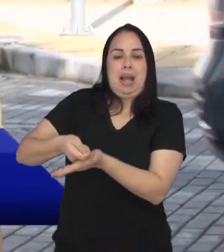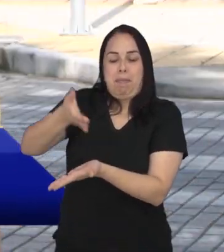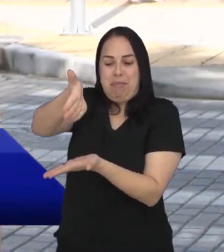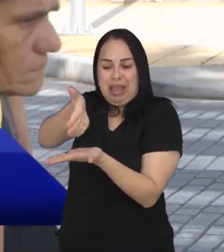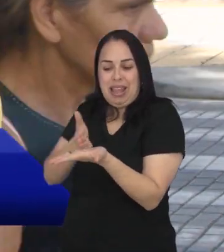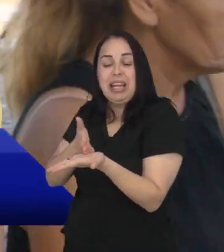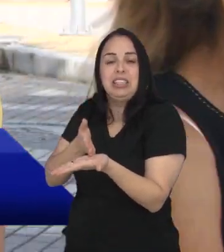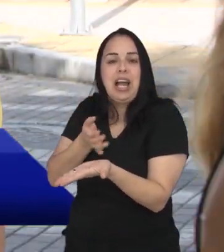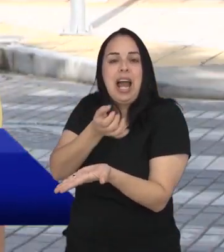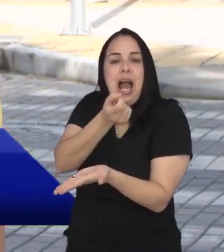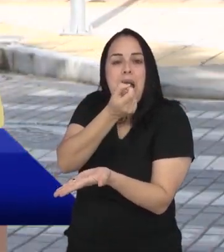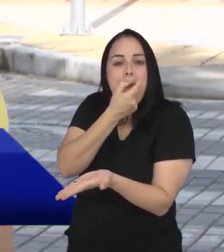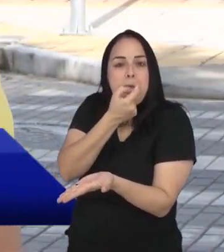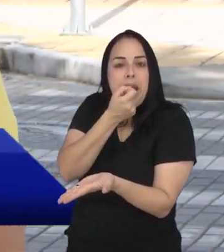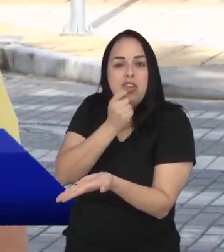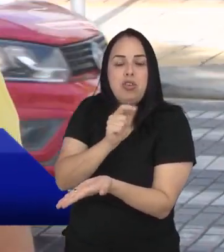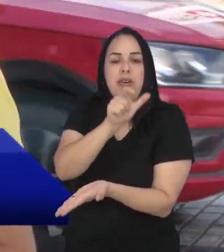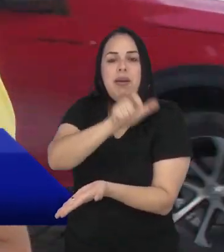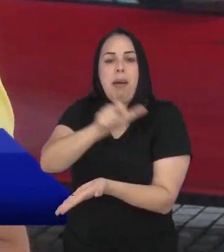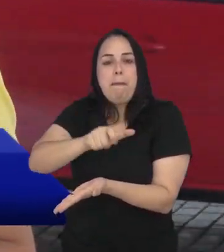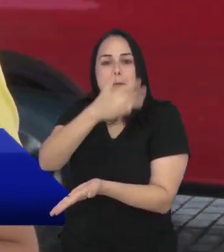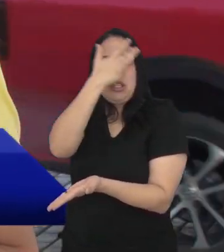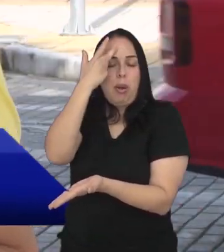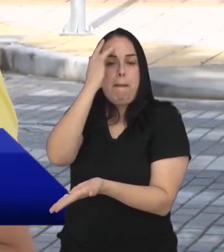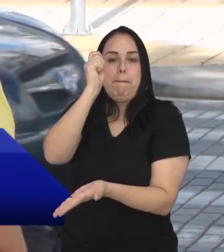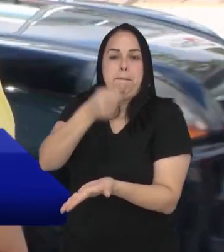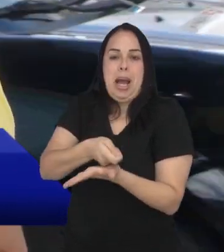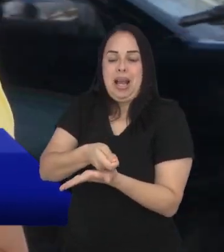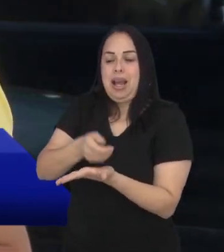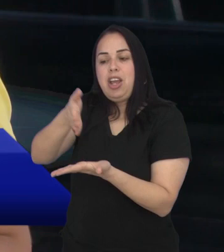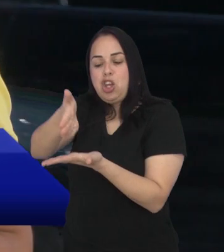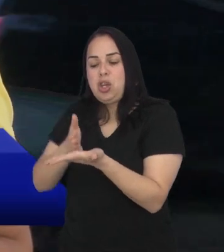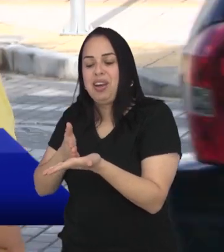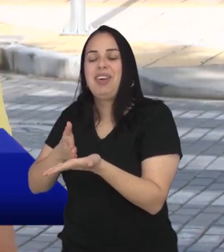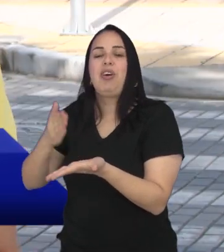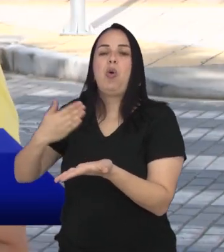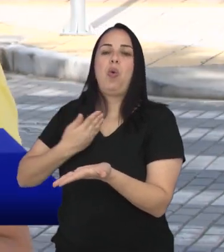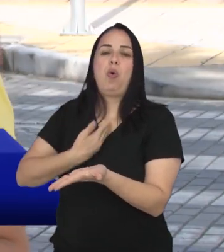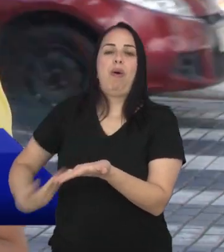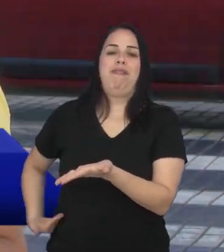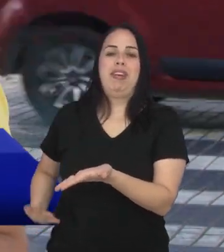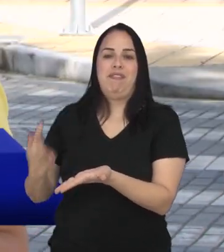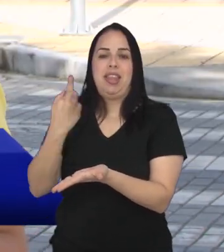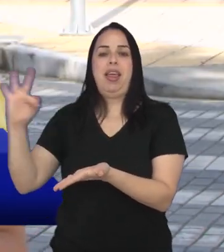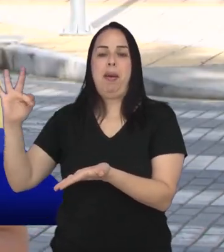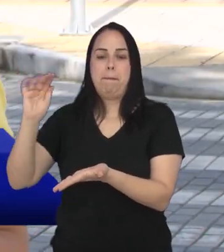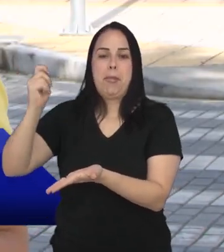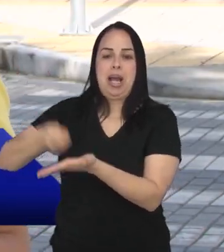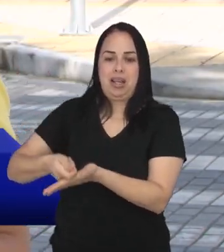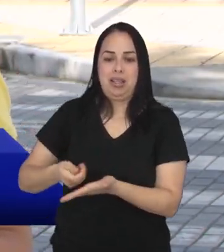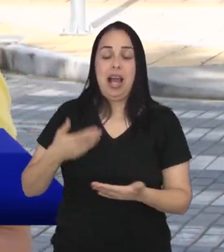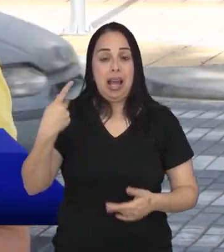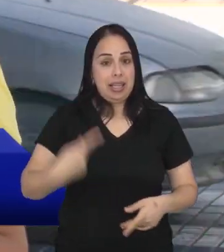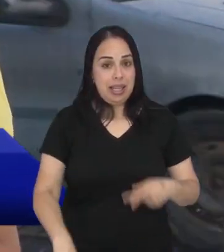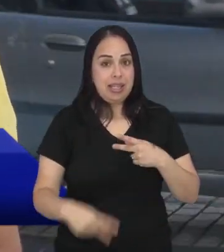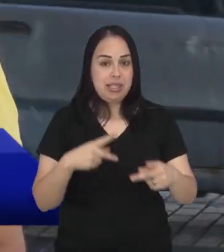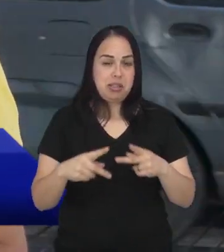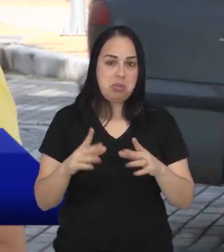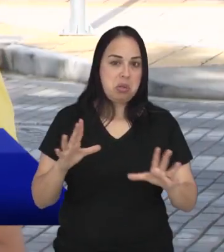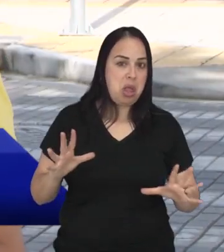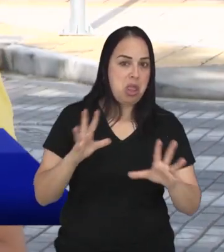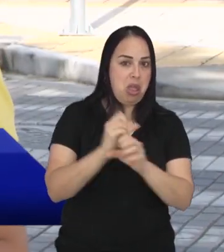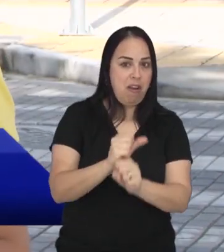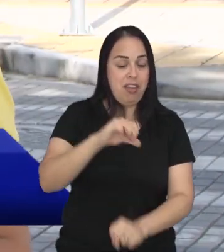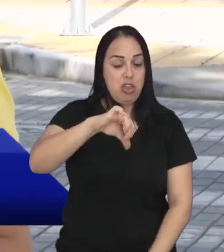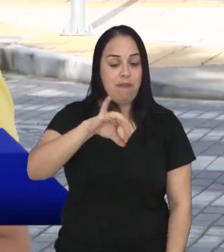paga uma parte desses medicamentos e o cidadão a pessoa que precisa do medicamento paga apenas uma parte aqui em São